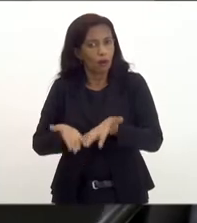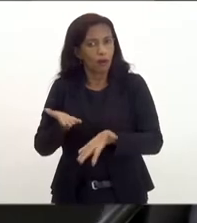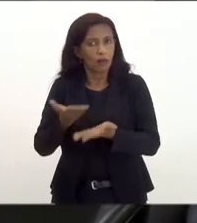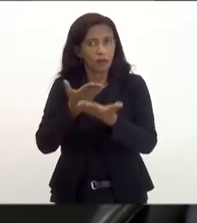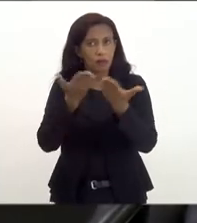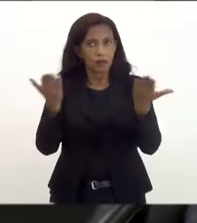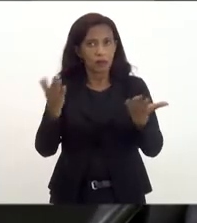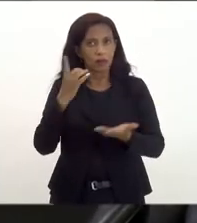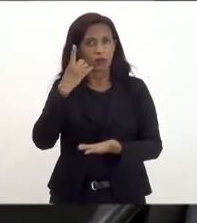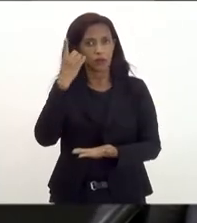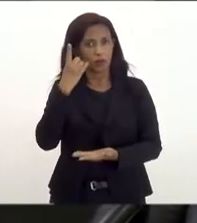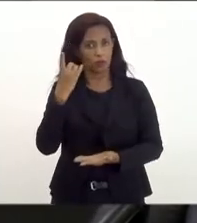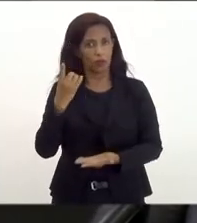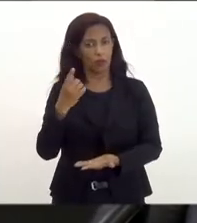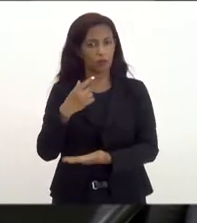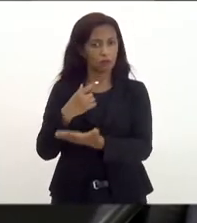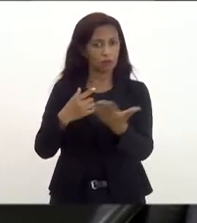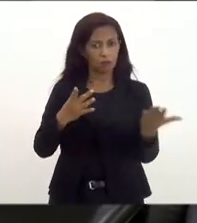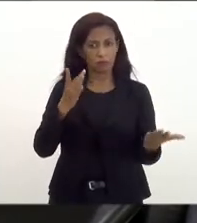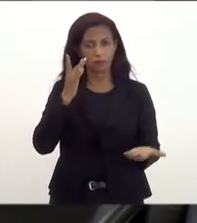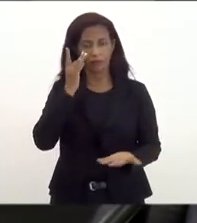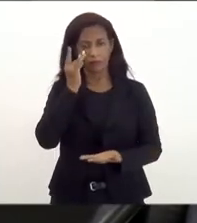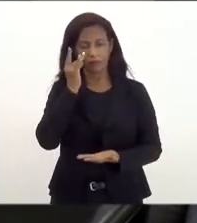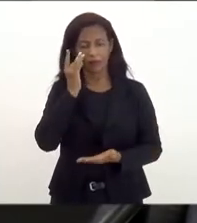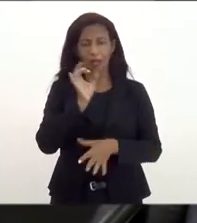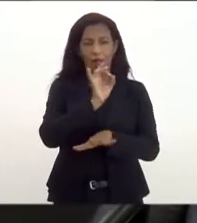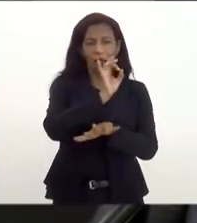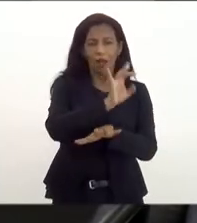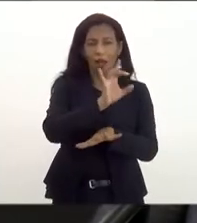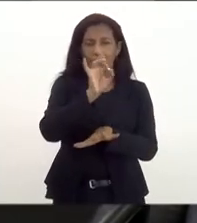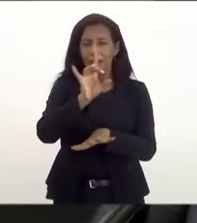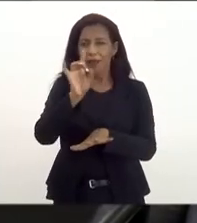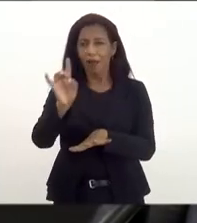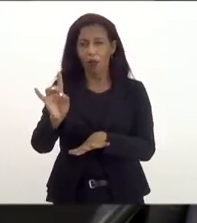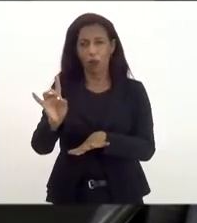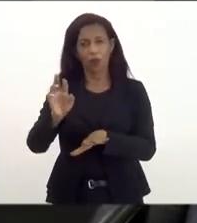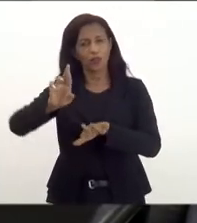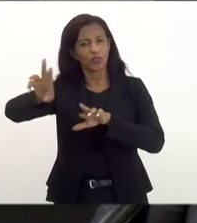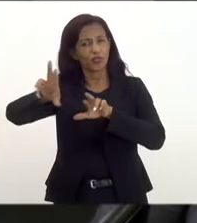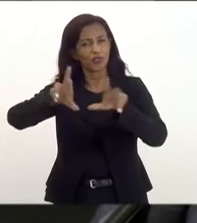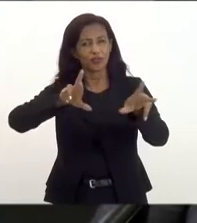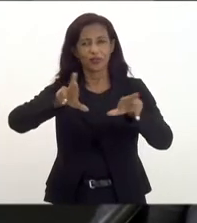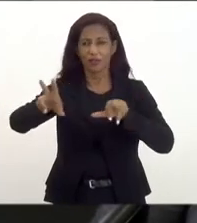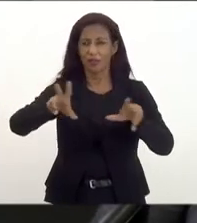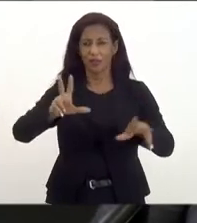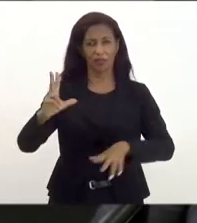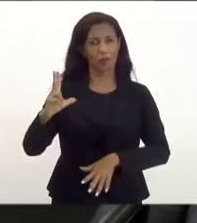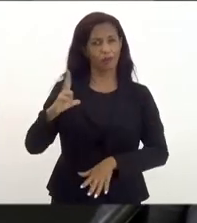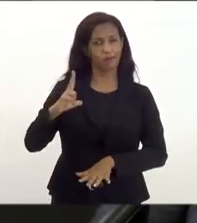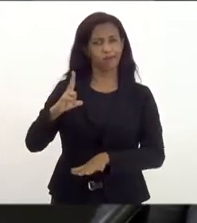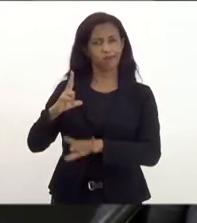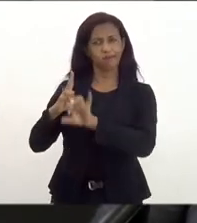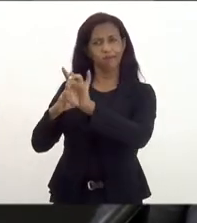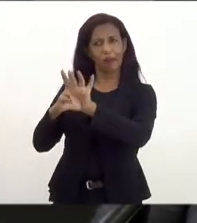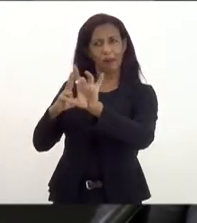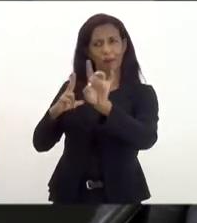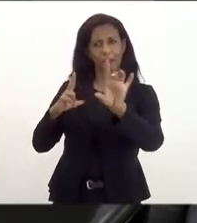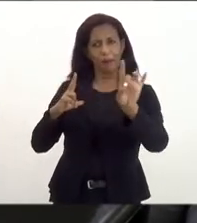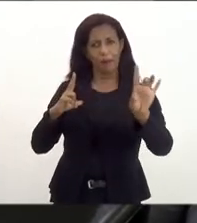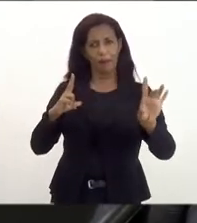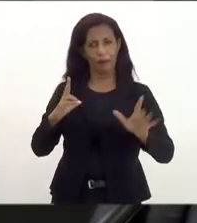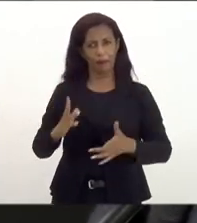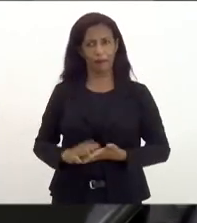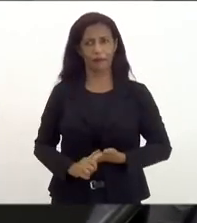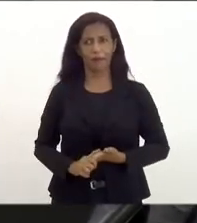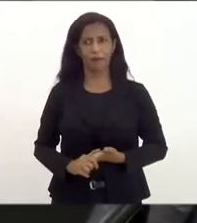senhor Deputado se eu de presente que cada caso é um caso então na nossa